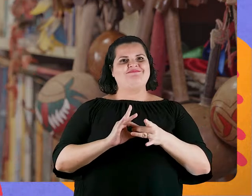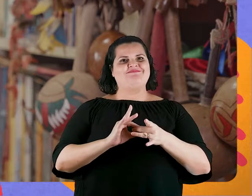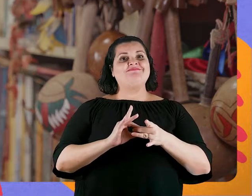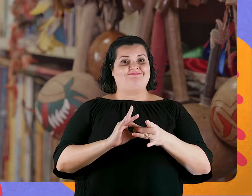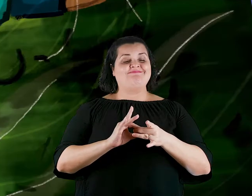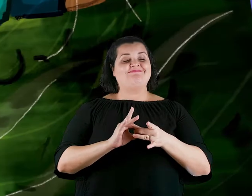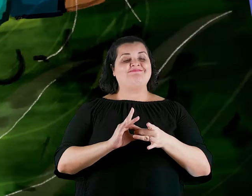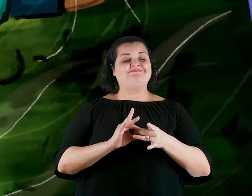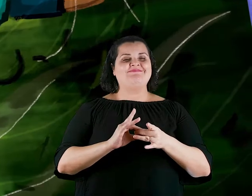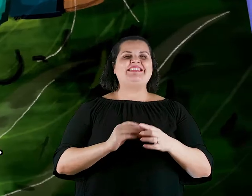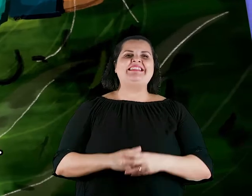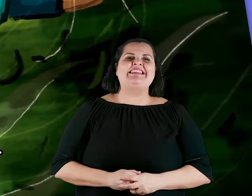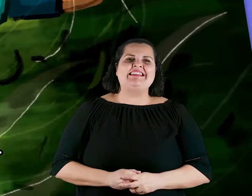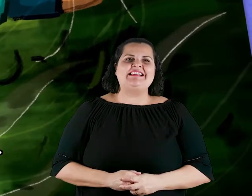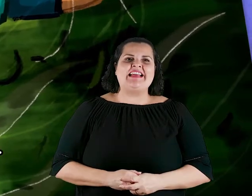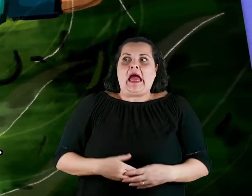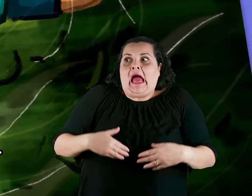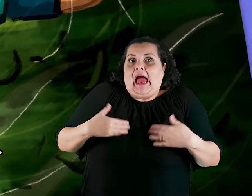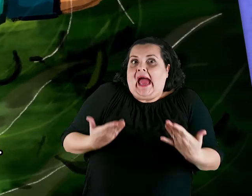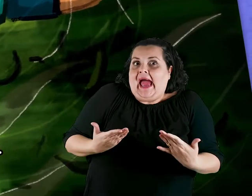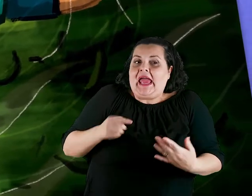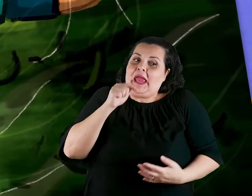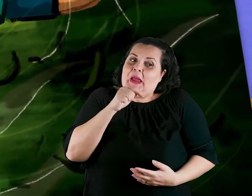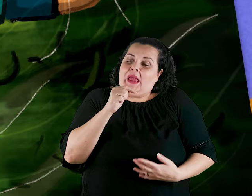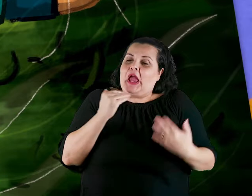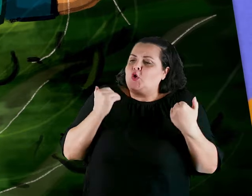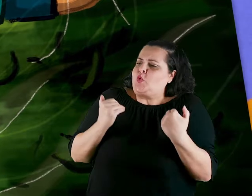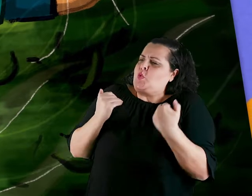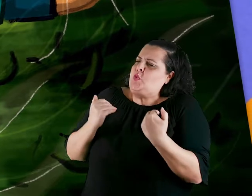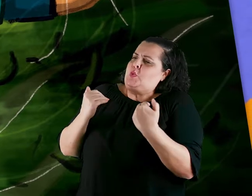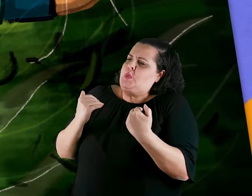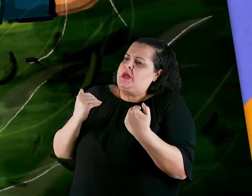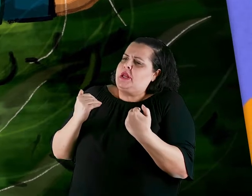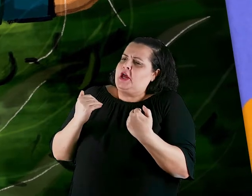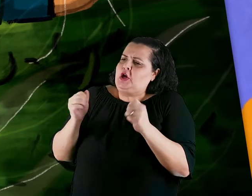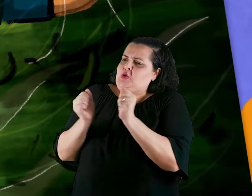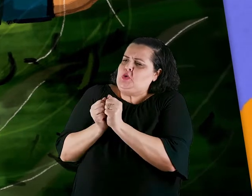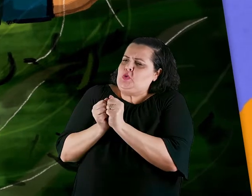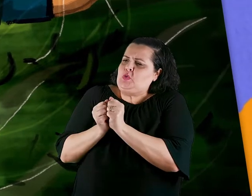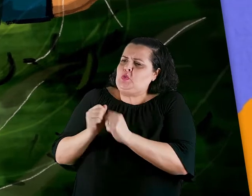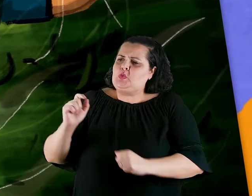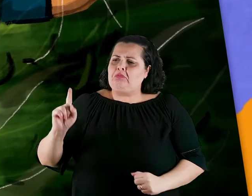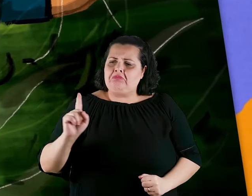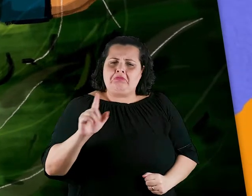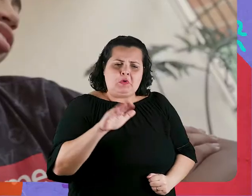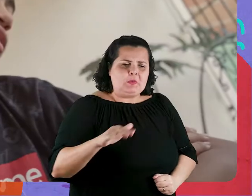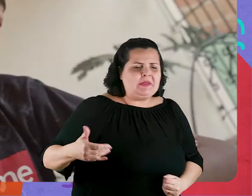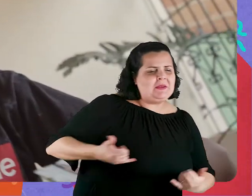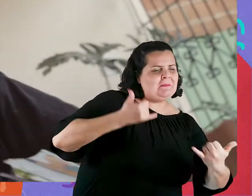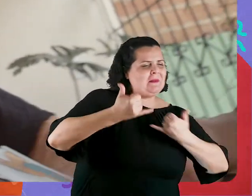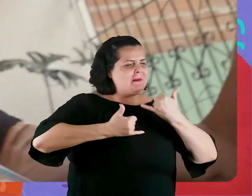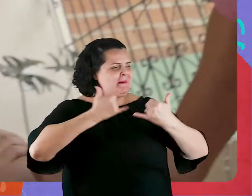É isso que a gente quer. Aí eles começaram a brincar. E o Curupira rodava o menino e fazia ventania. Ele